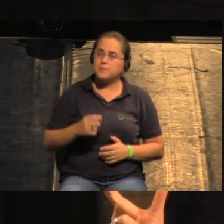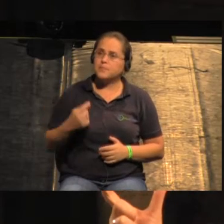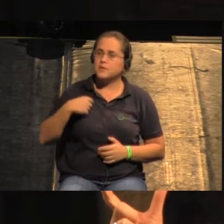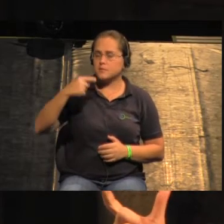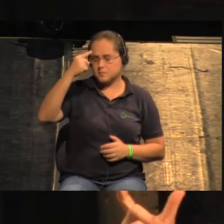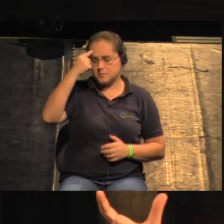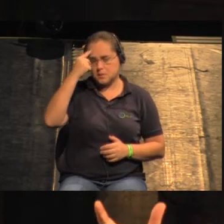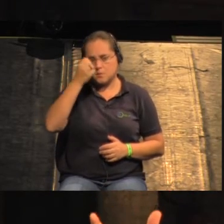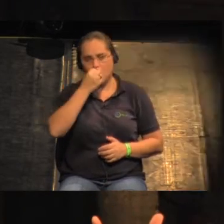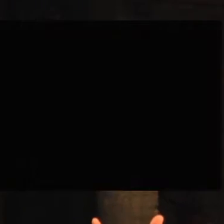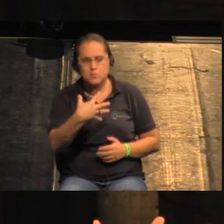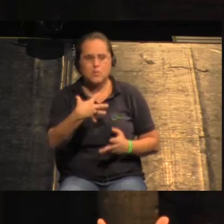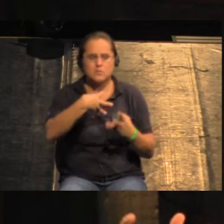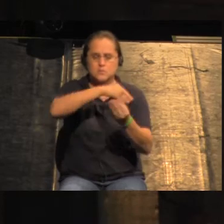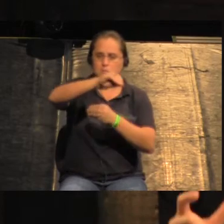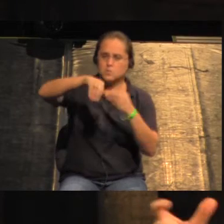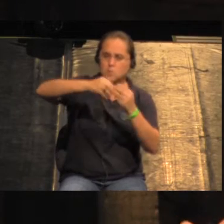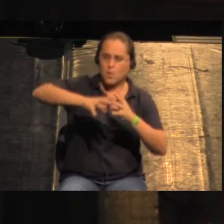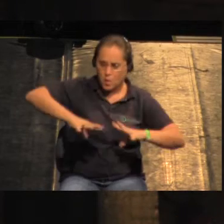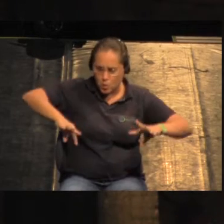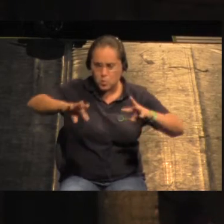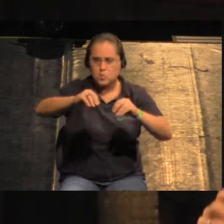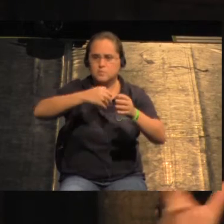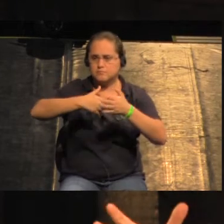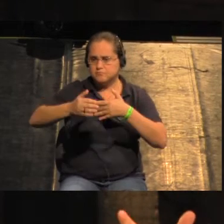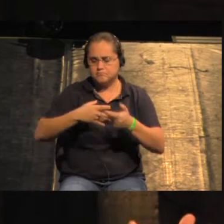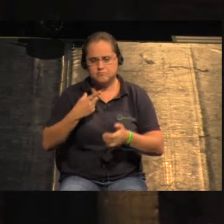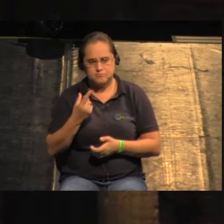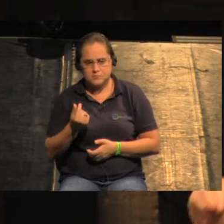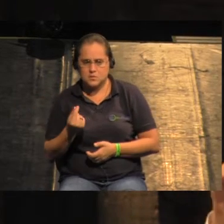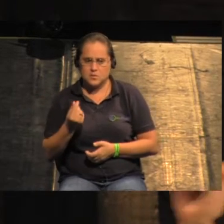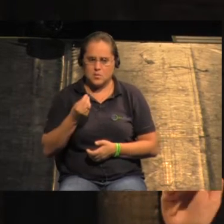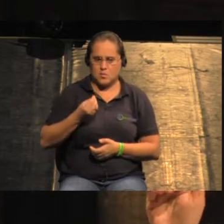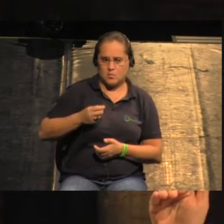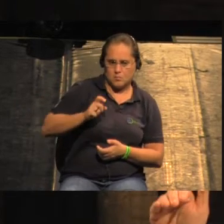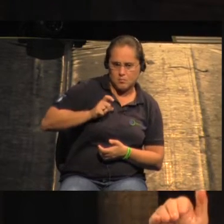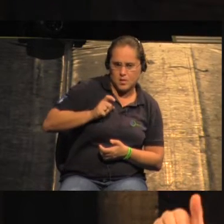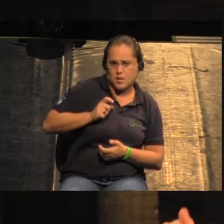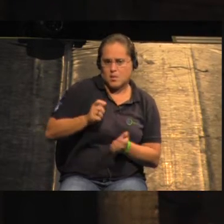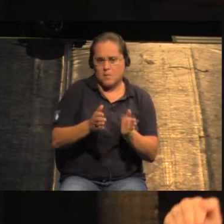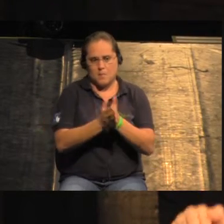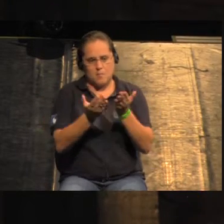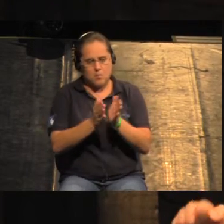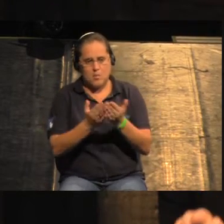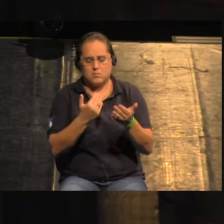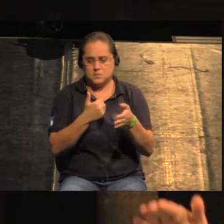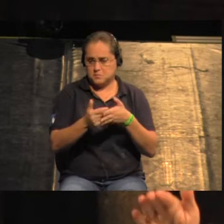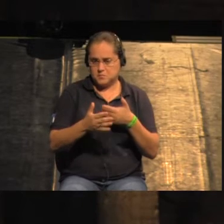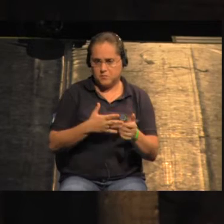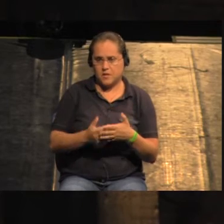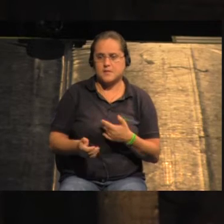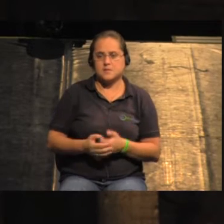Casa Paulista. Um dado momento, a gente pensou que era muito bom a gente misturar tudo, todas as faixas de renda, inclusive